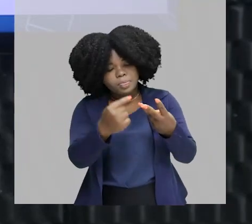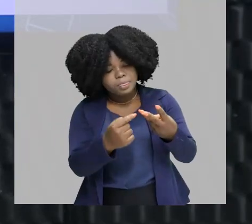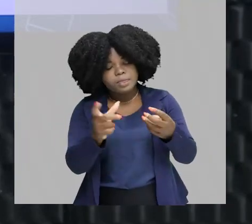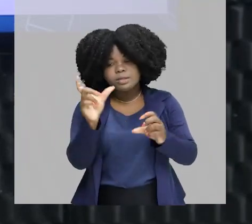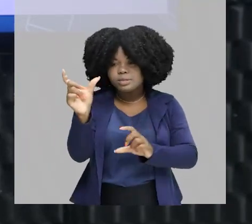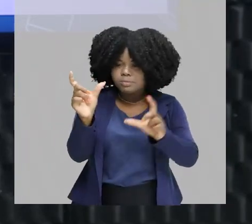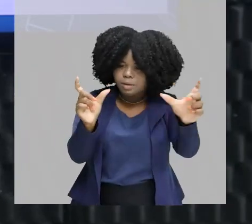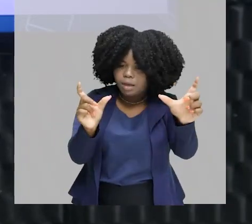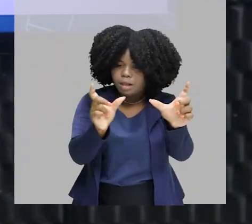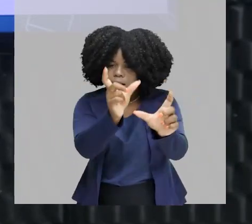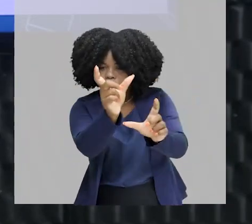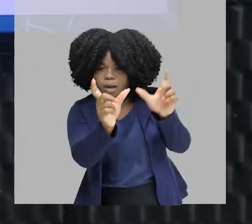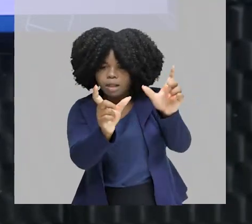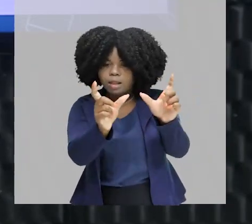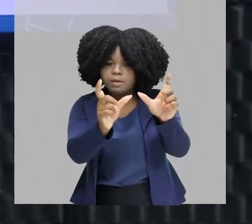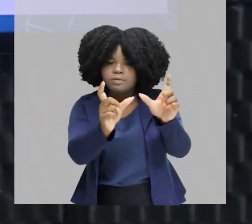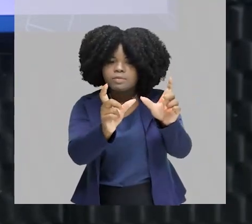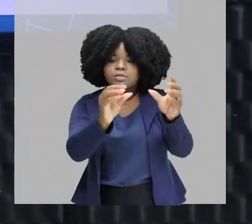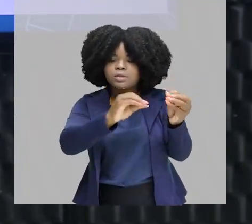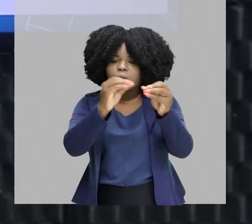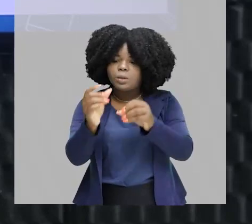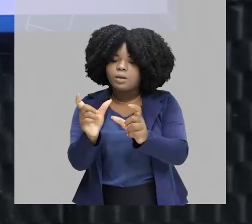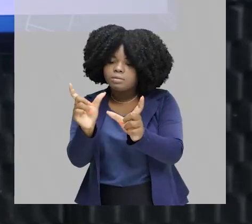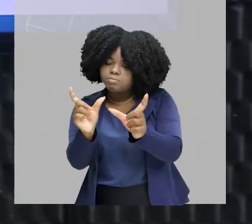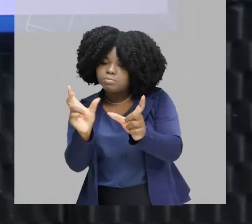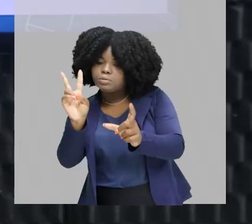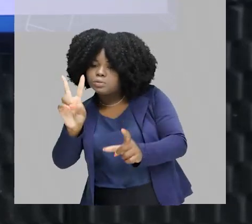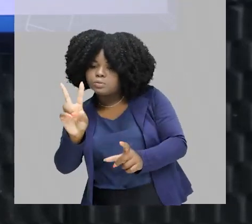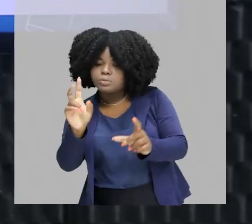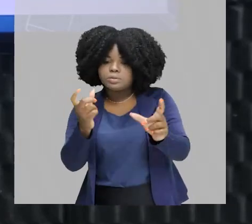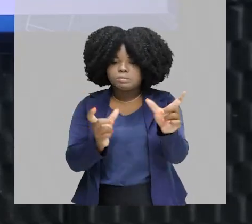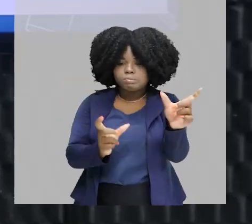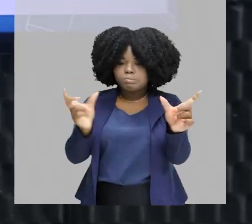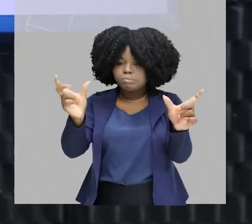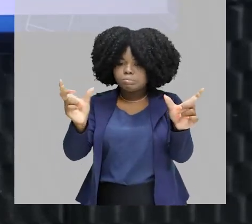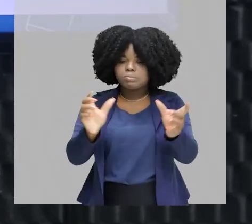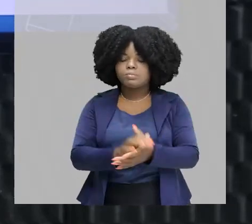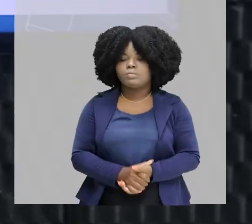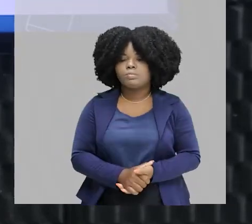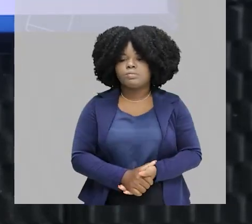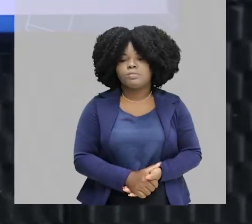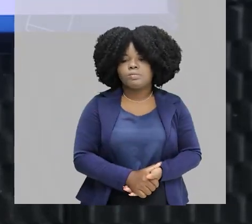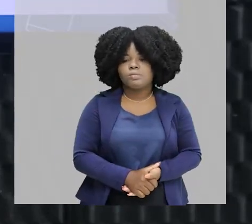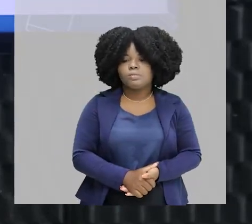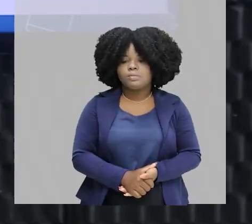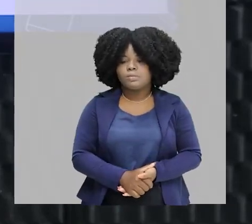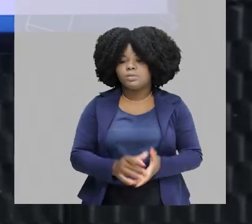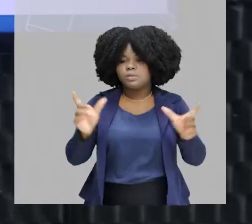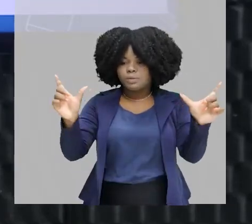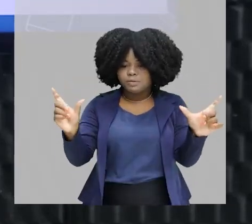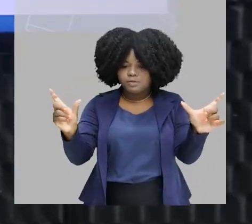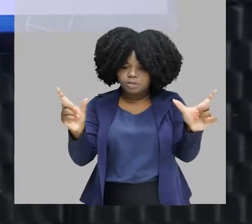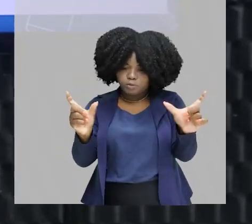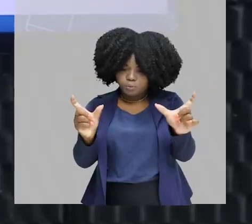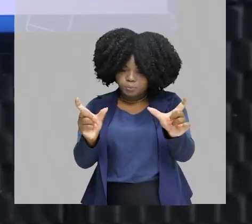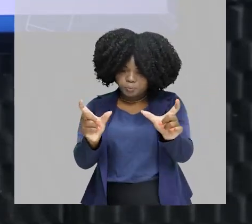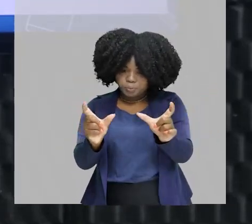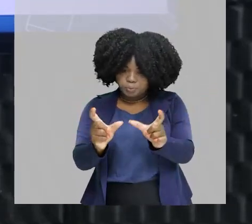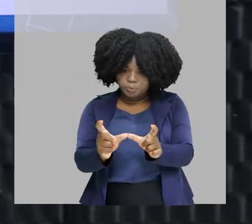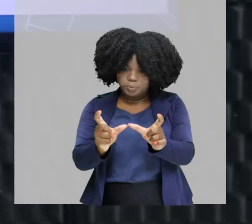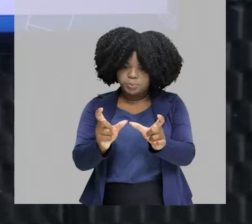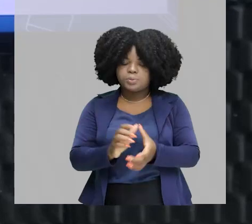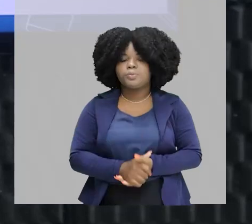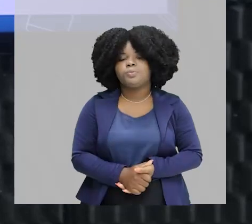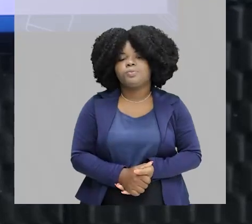escreve 2. Ao invés de você escrever 2 palavras para representar uma negação, você escreve uma só. Então, as contrações, por exemplo,